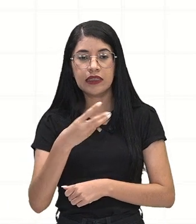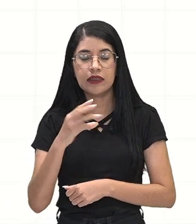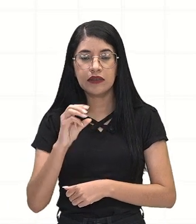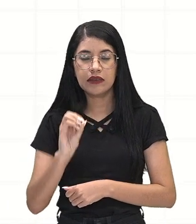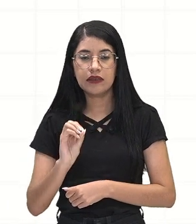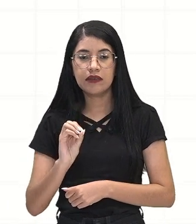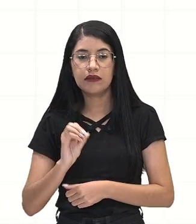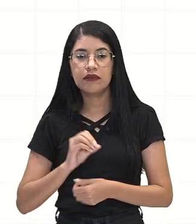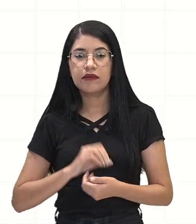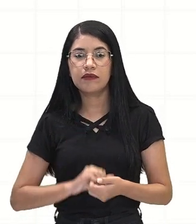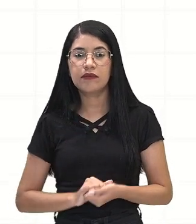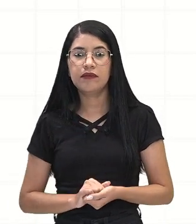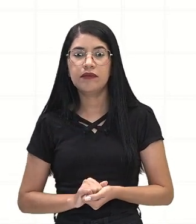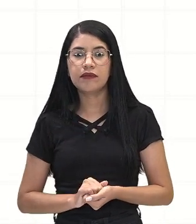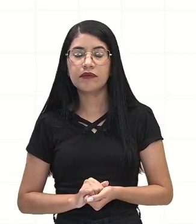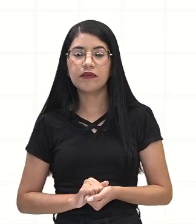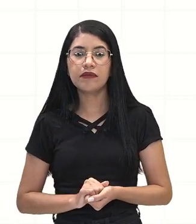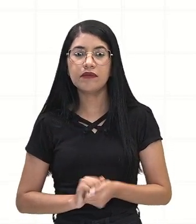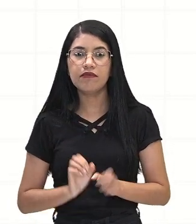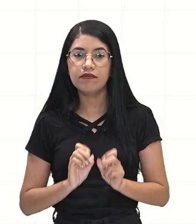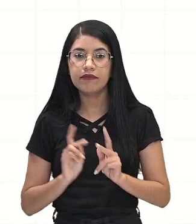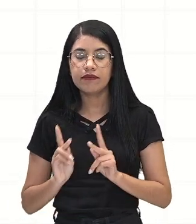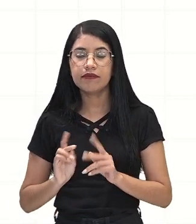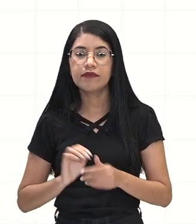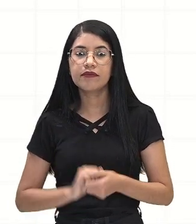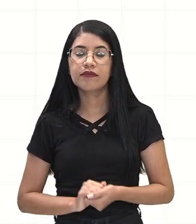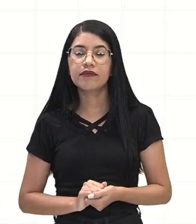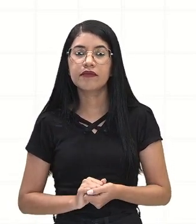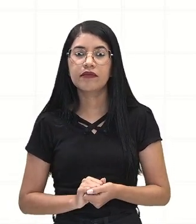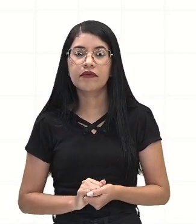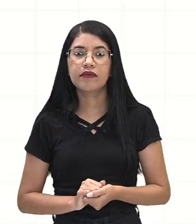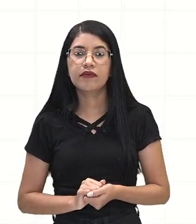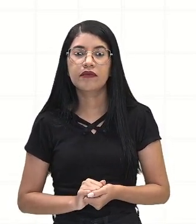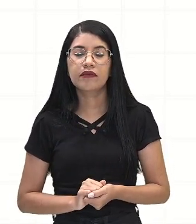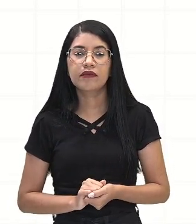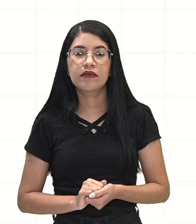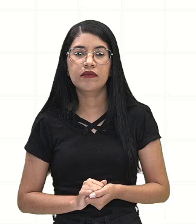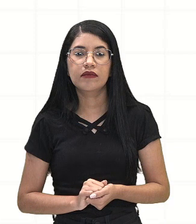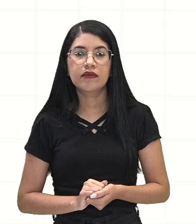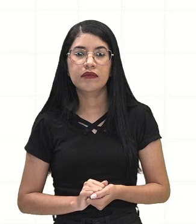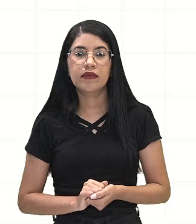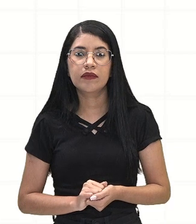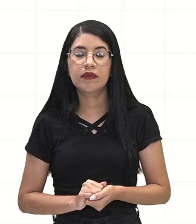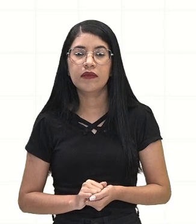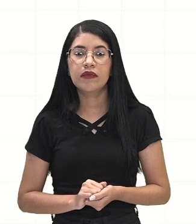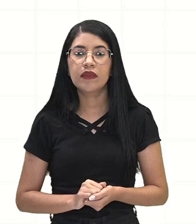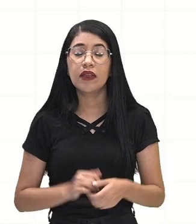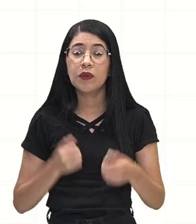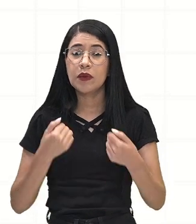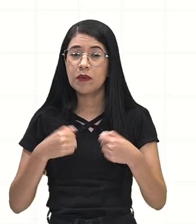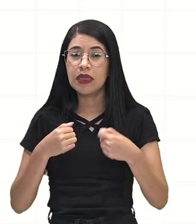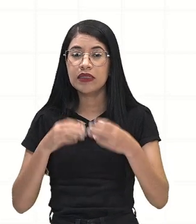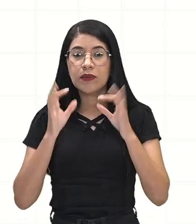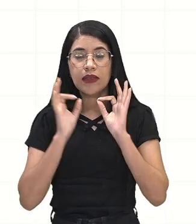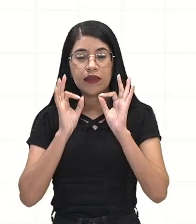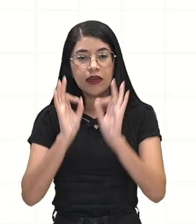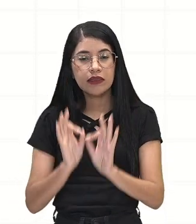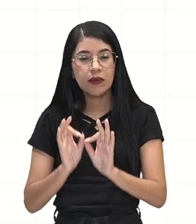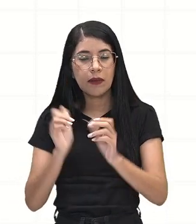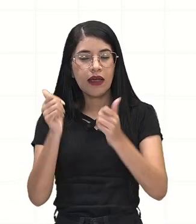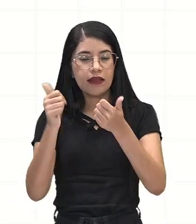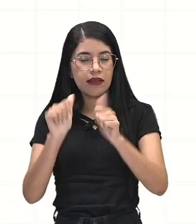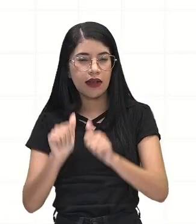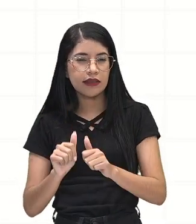de casa. Tudo bem, gente? Tranquilo? Então, eu tenho que estar sempre analisando de maneira